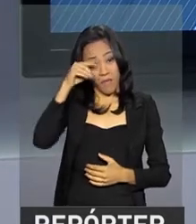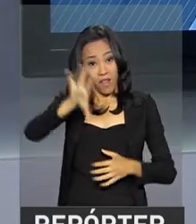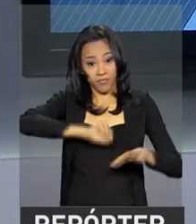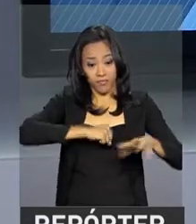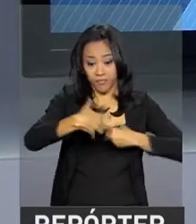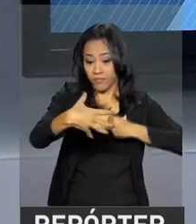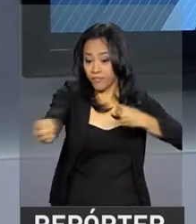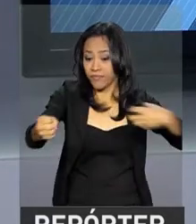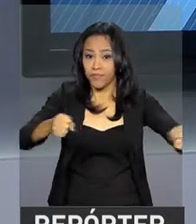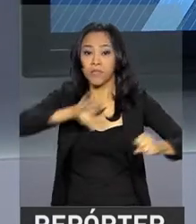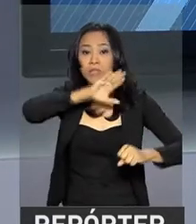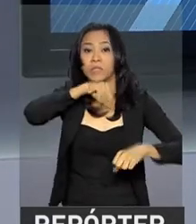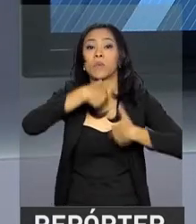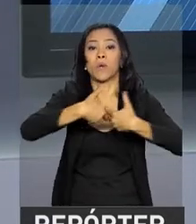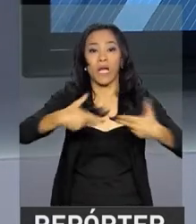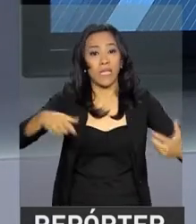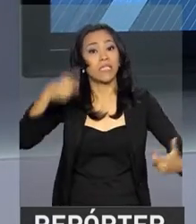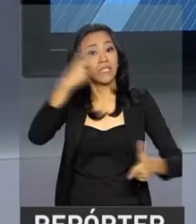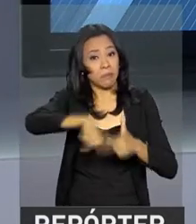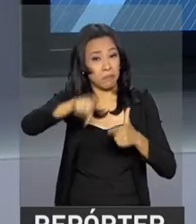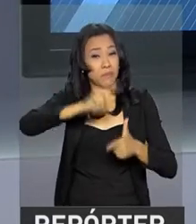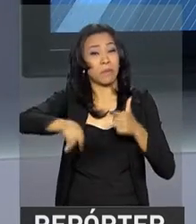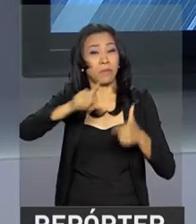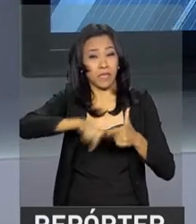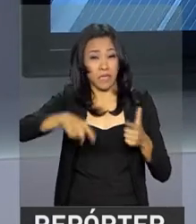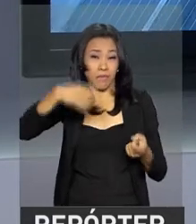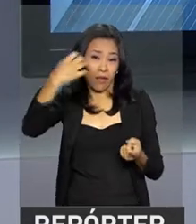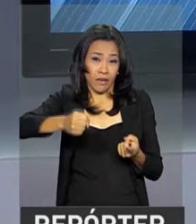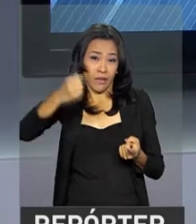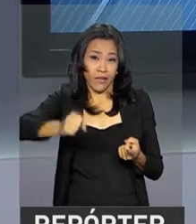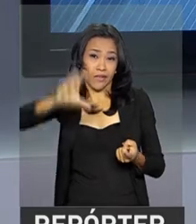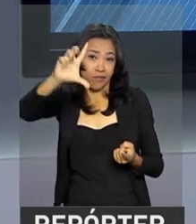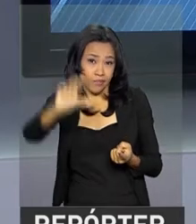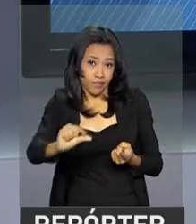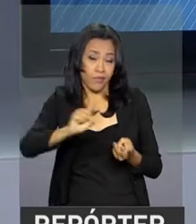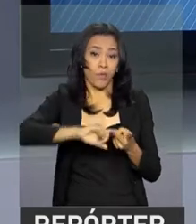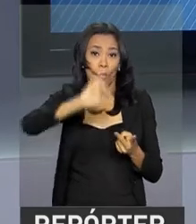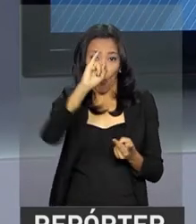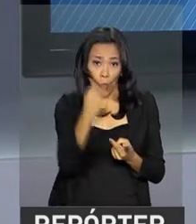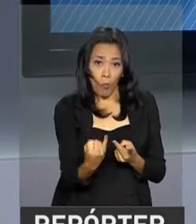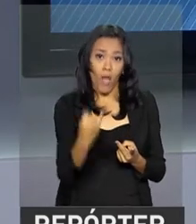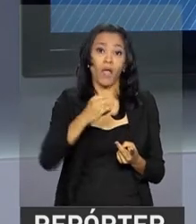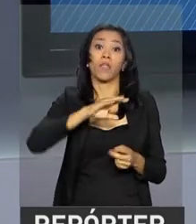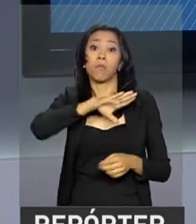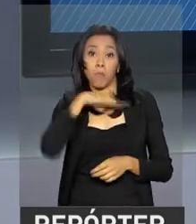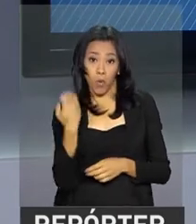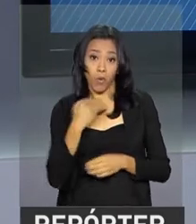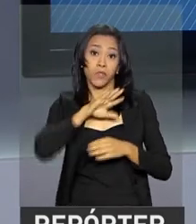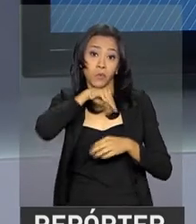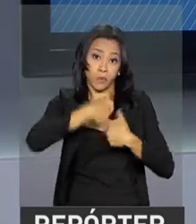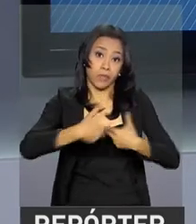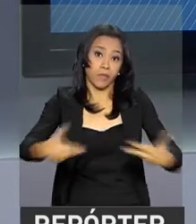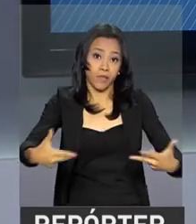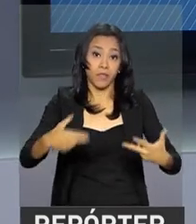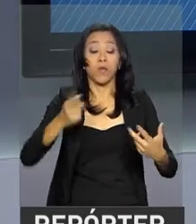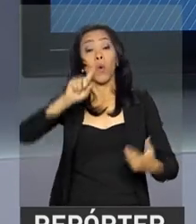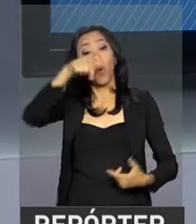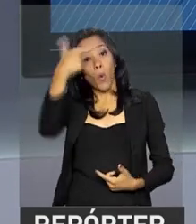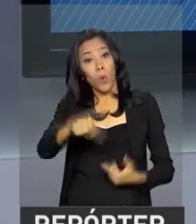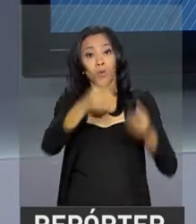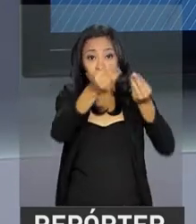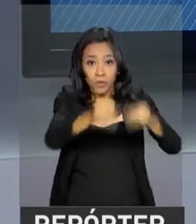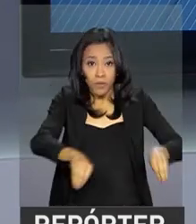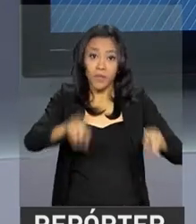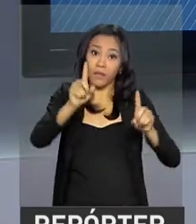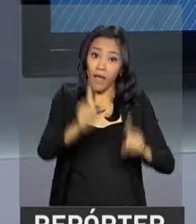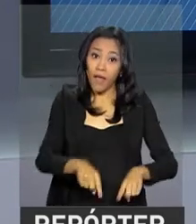e compromete a produção pecuária com queda na produção leiteira perda de peso e até a morte dos animais outro prejuízo são as